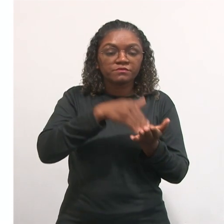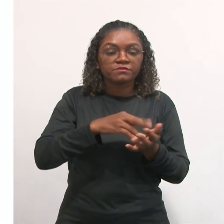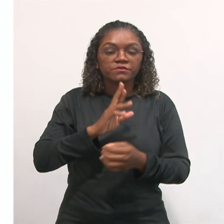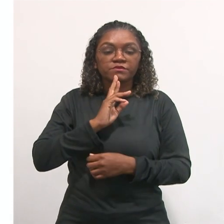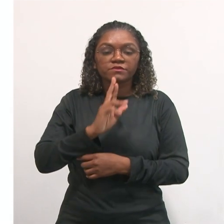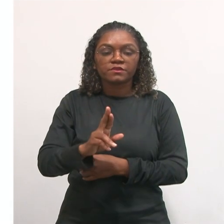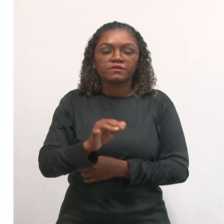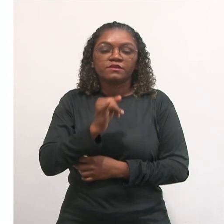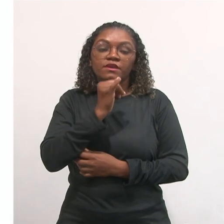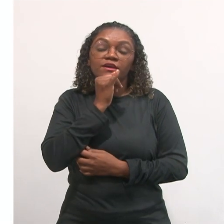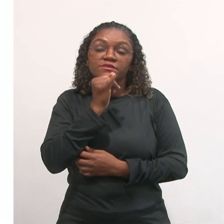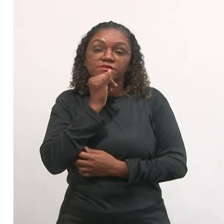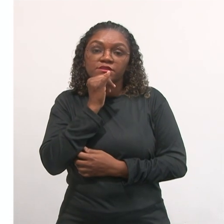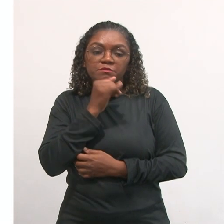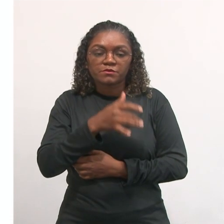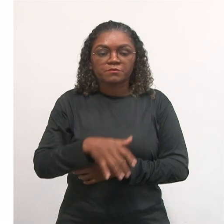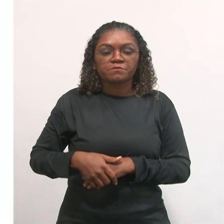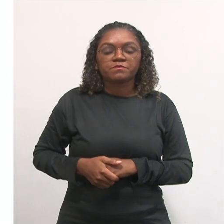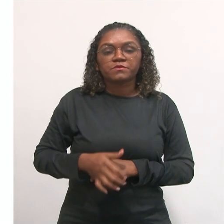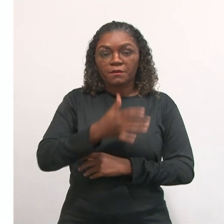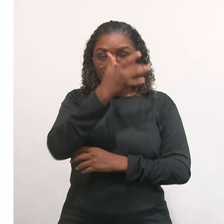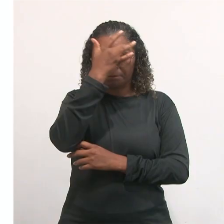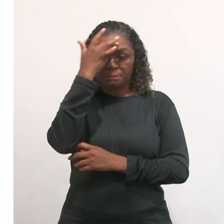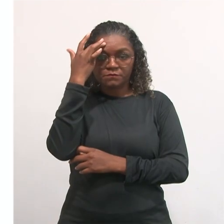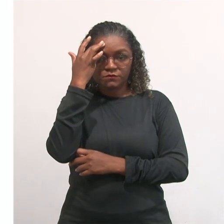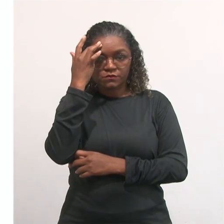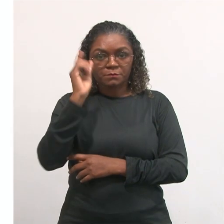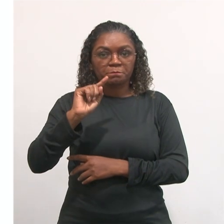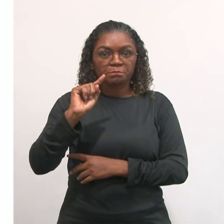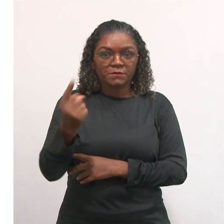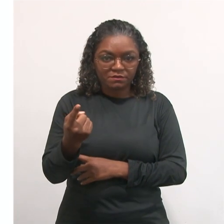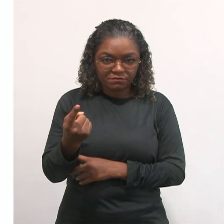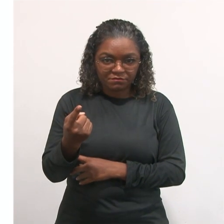para uma população de 1000 pessoas, né,